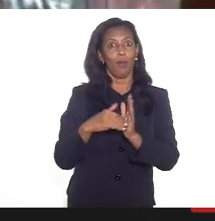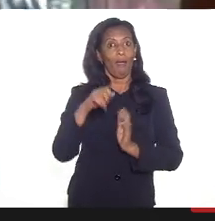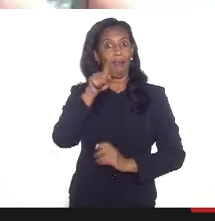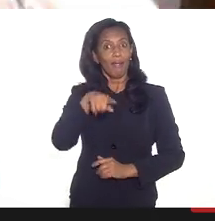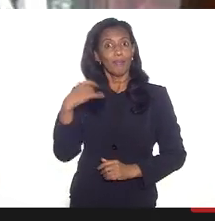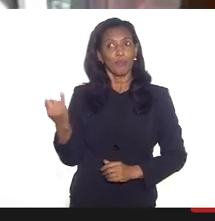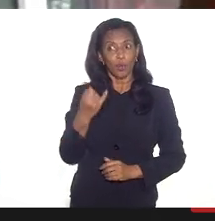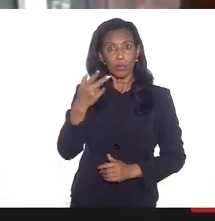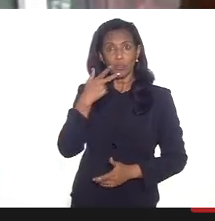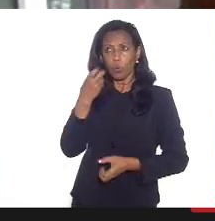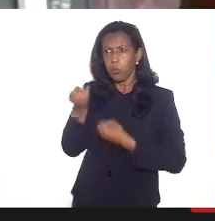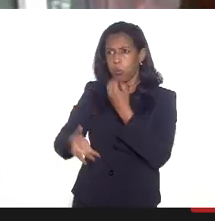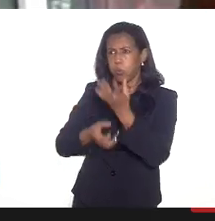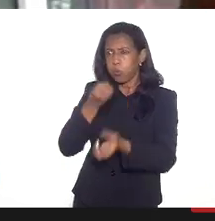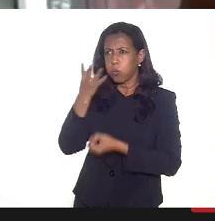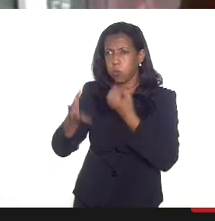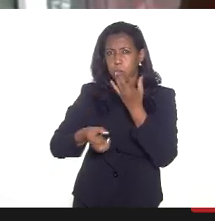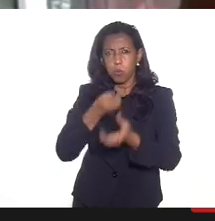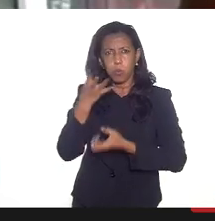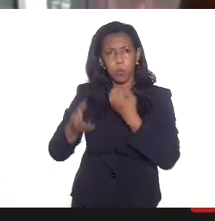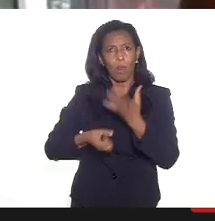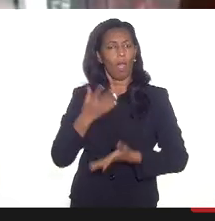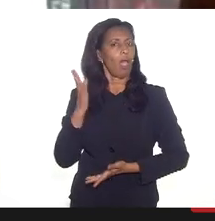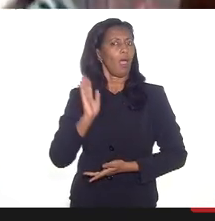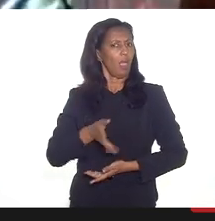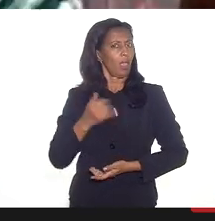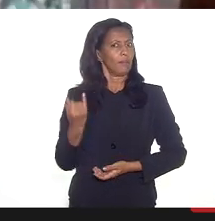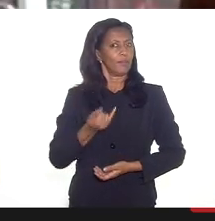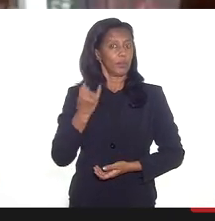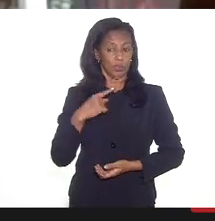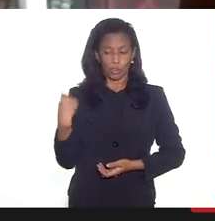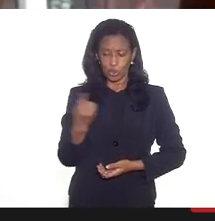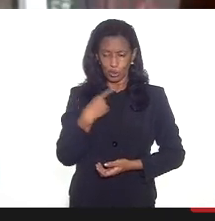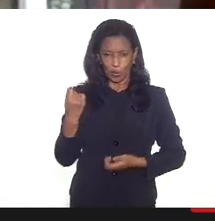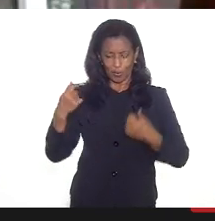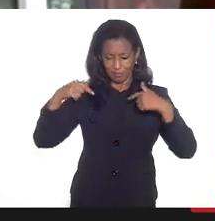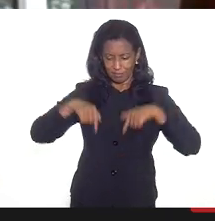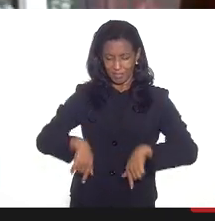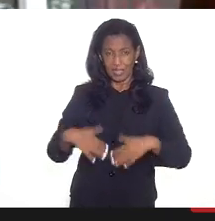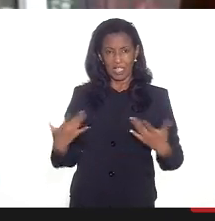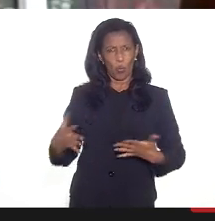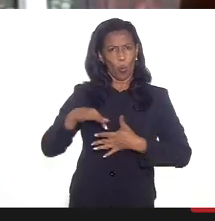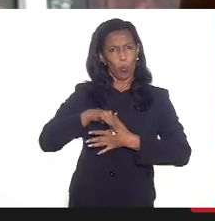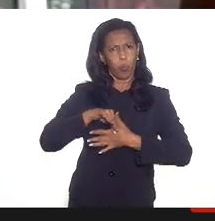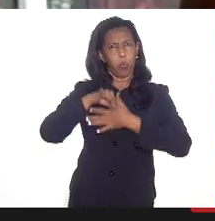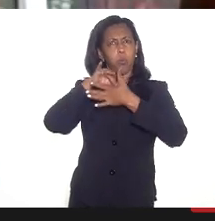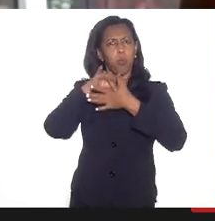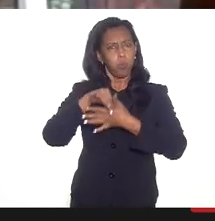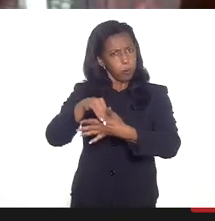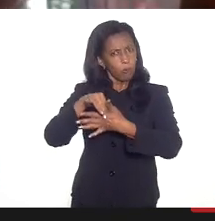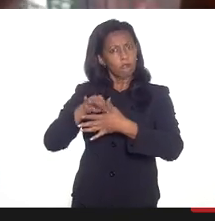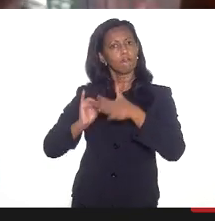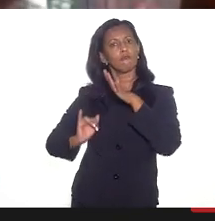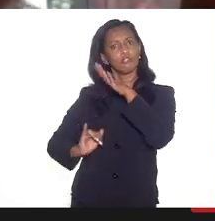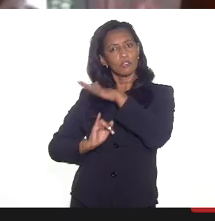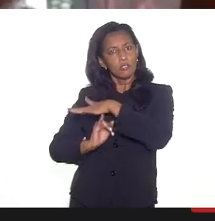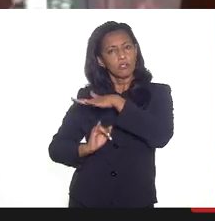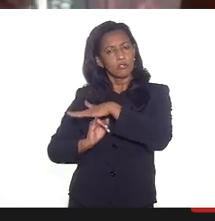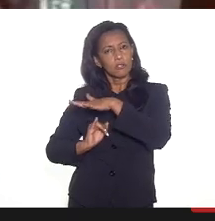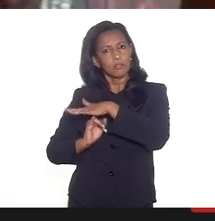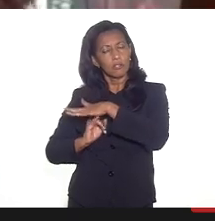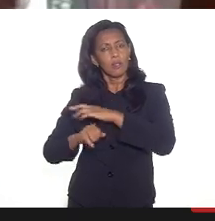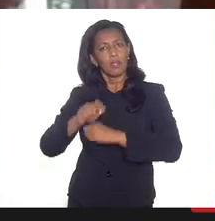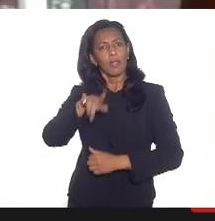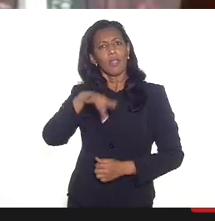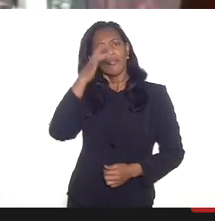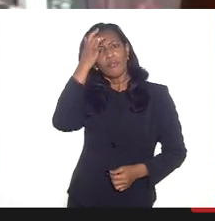isso. É importante a gente interiorizar isso. E nós aqui, enquanto representantes de instituições, é